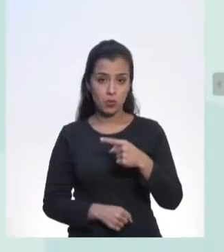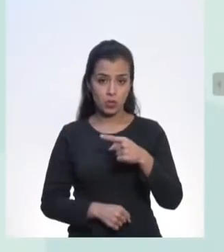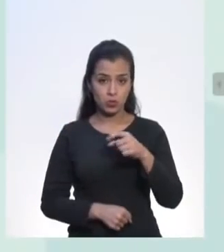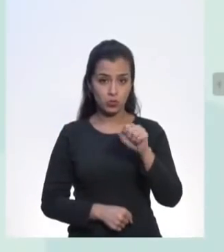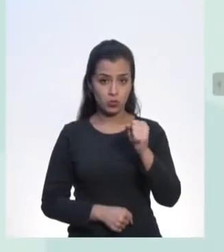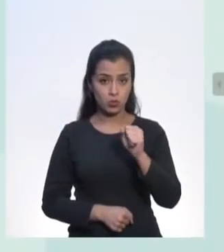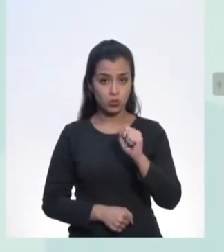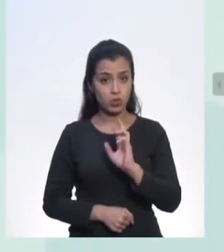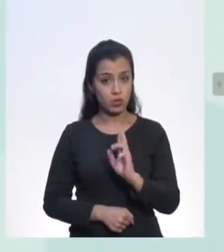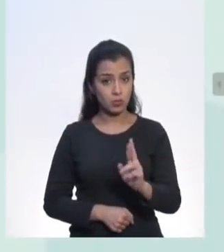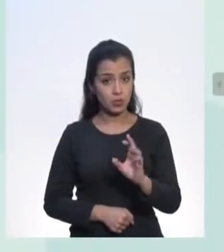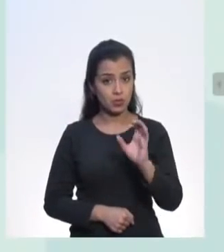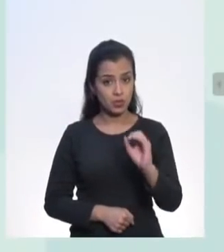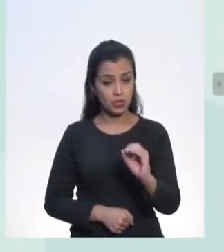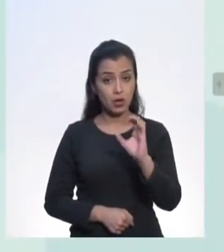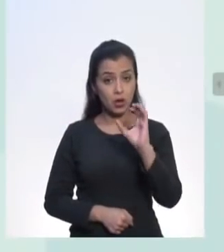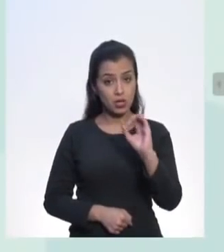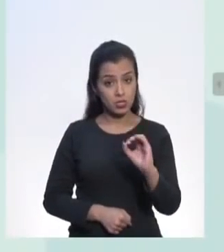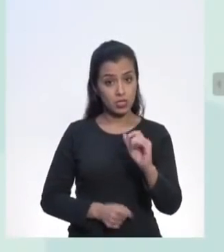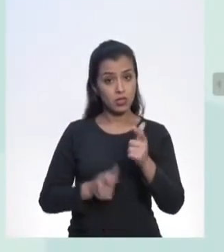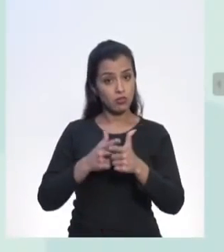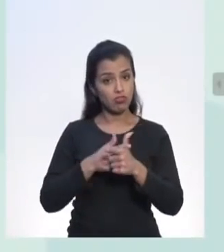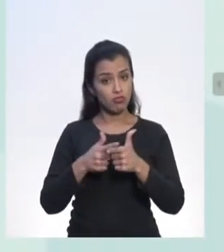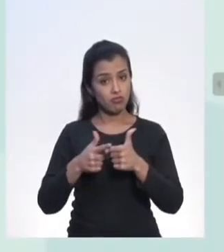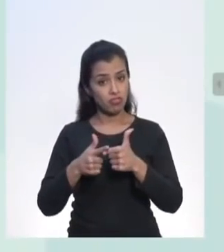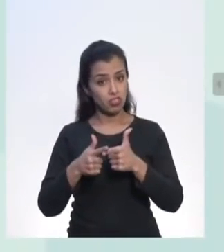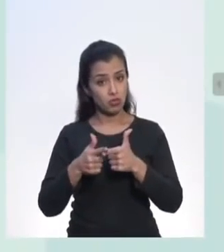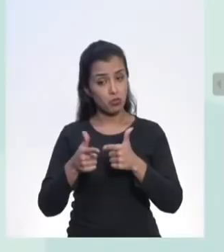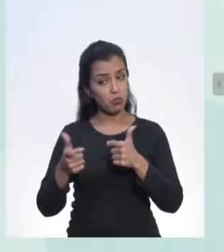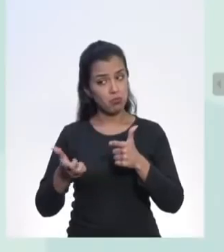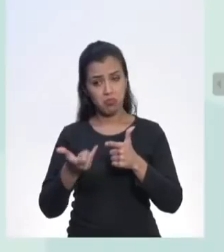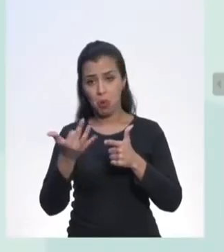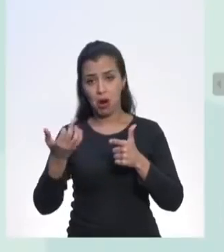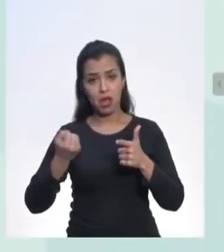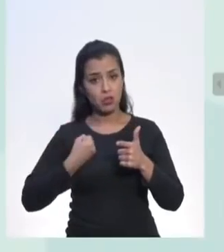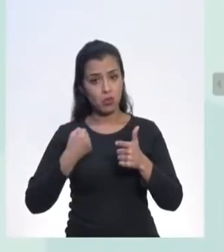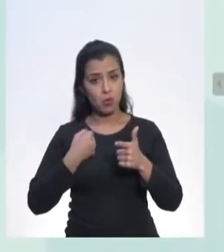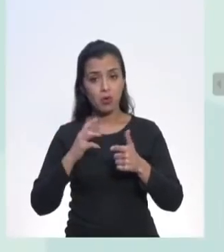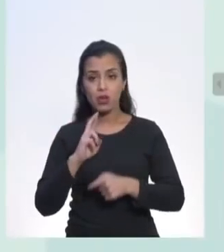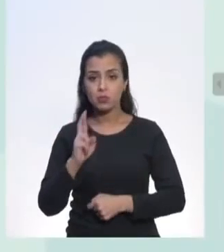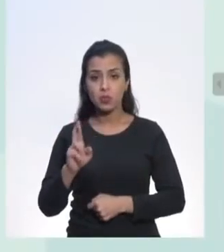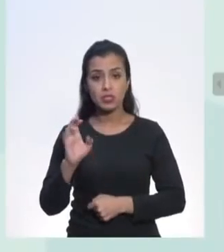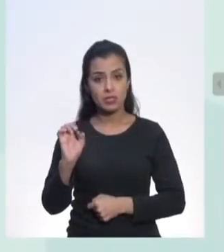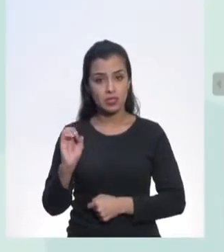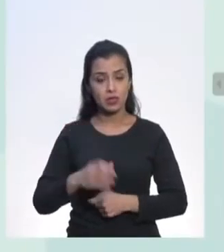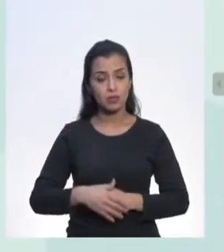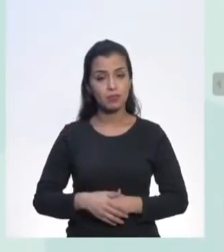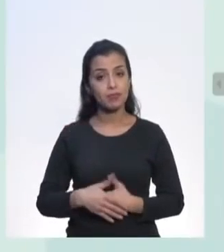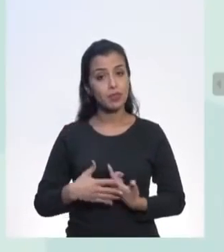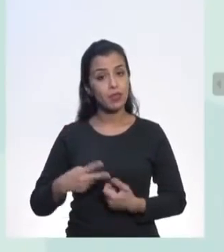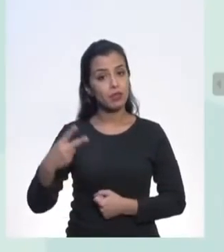0. E 0 dividido por qualquer coisa é 0. Portanto, a segunda raiz vai ser o